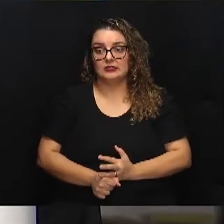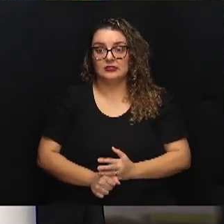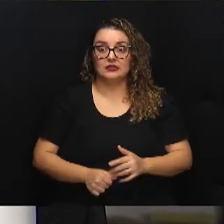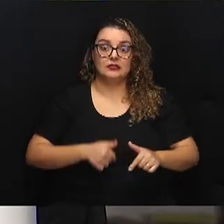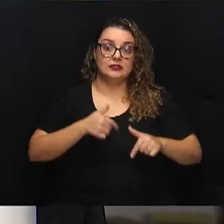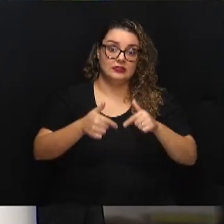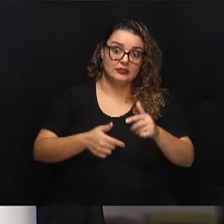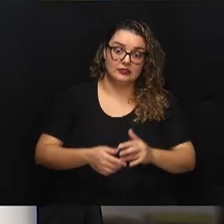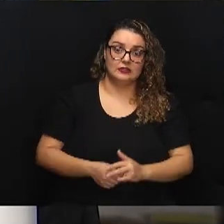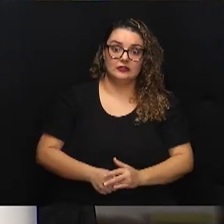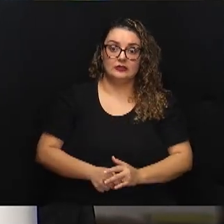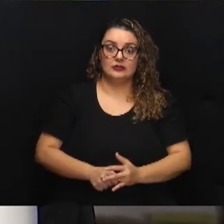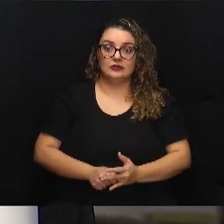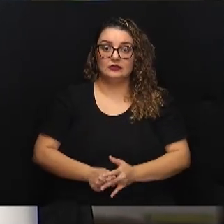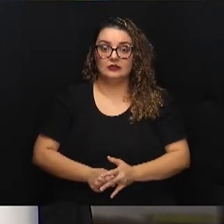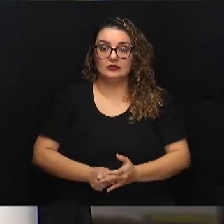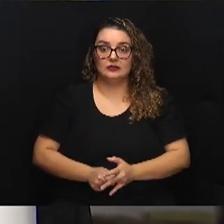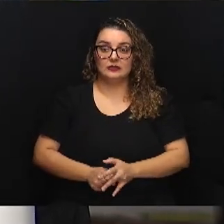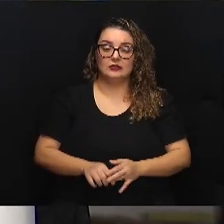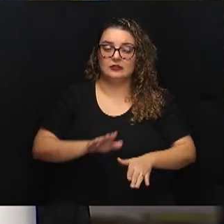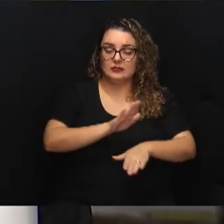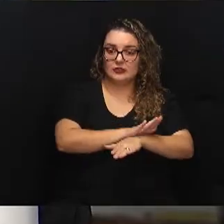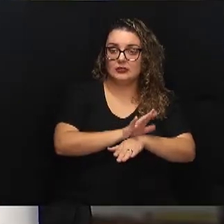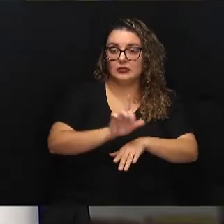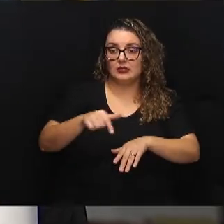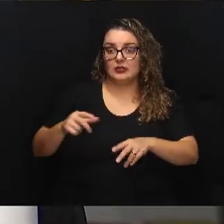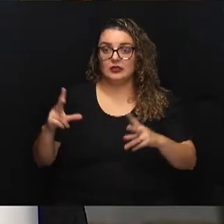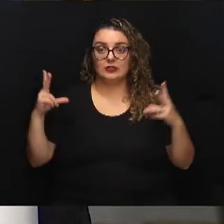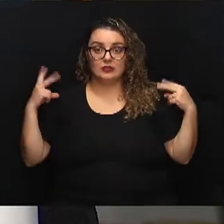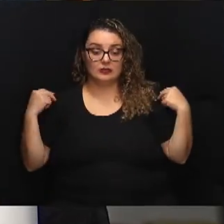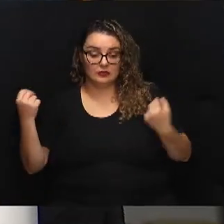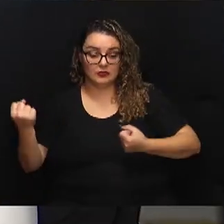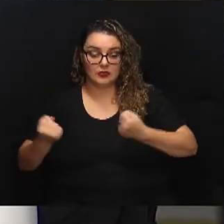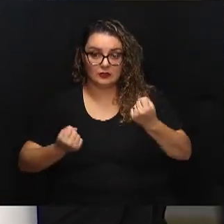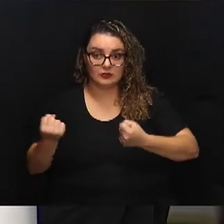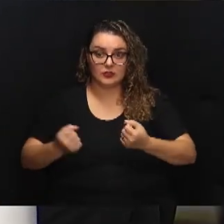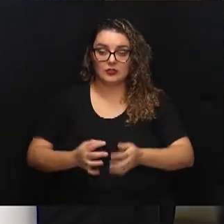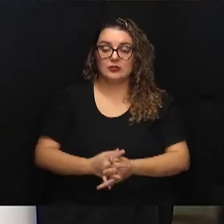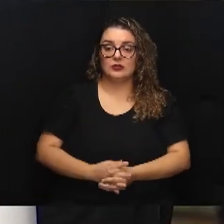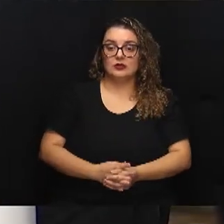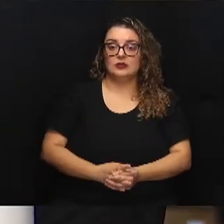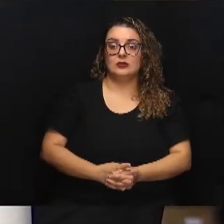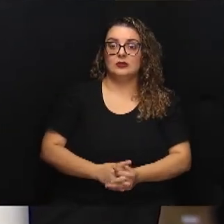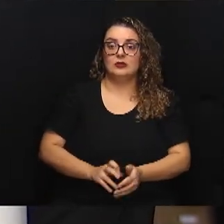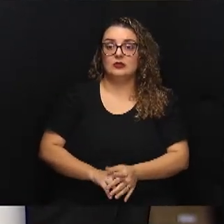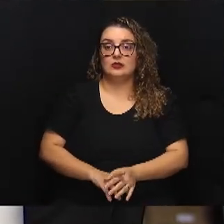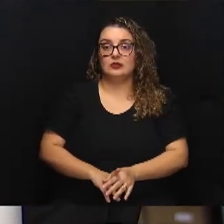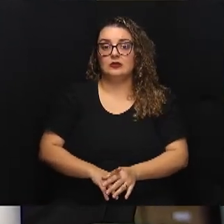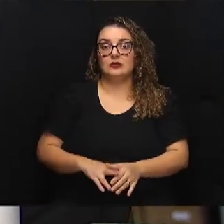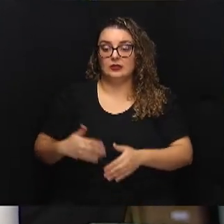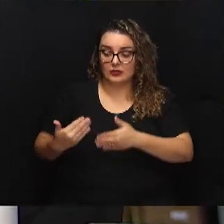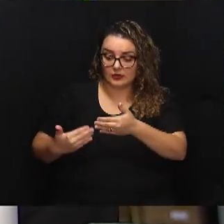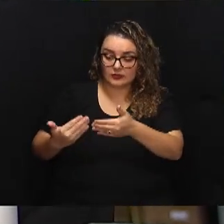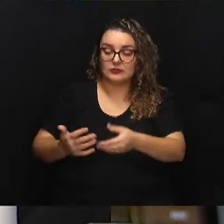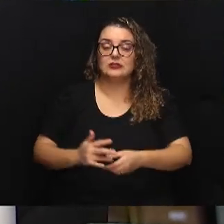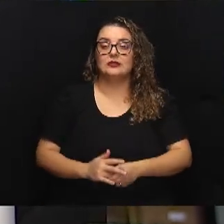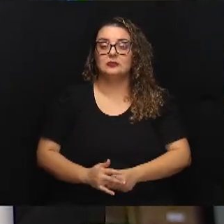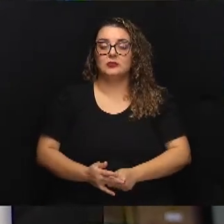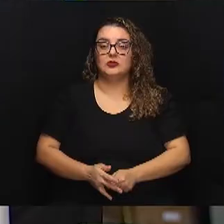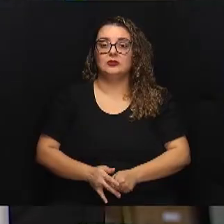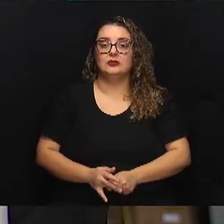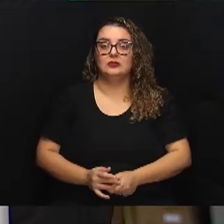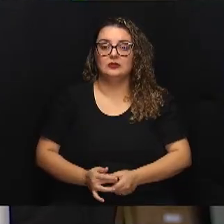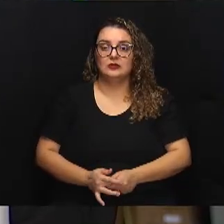trabalhei um tempo de ajudante, depois virei motorista, aí passar do tempo, aí